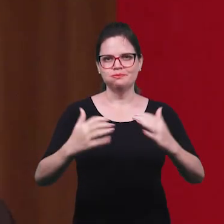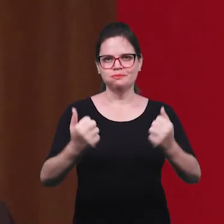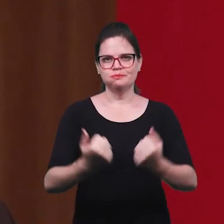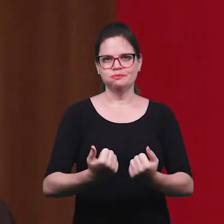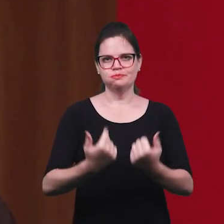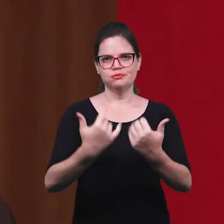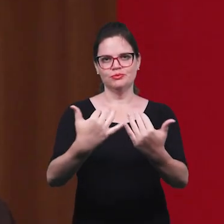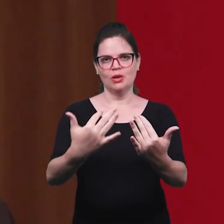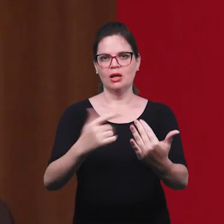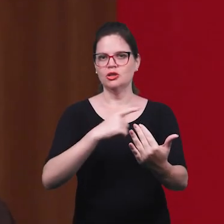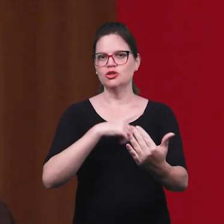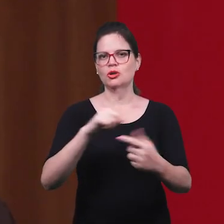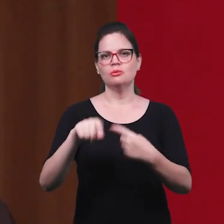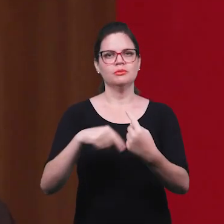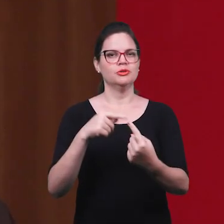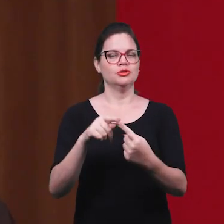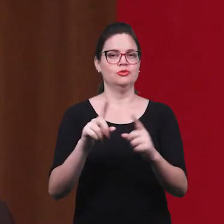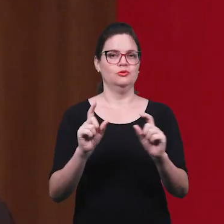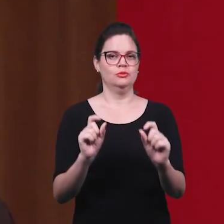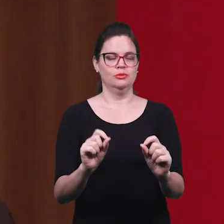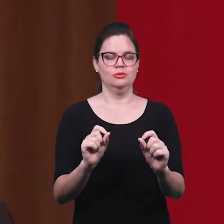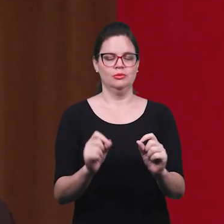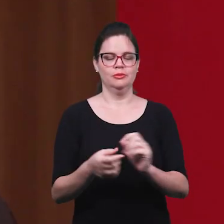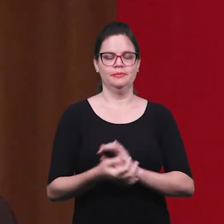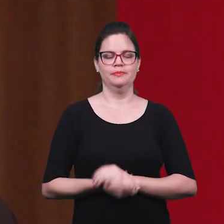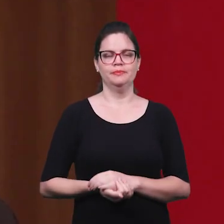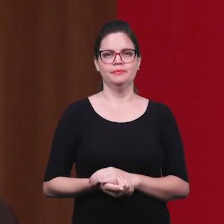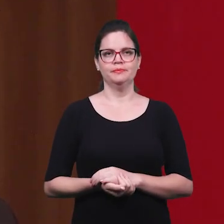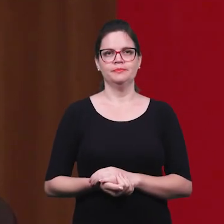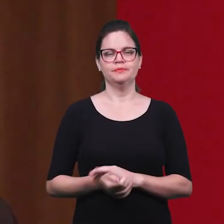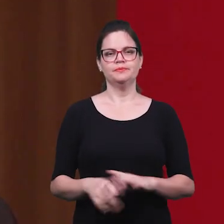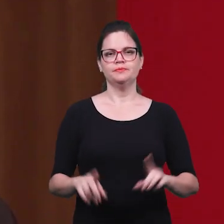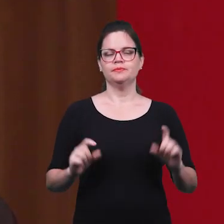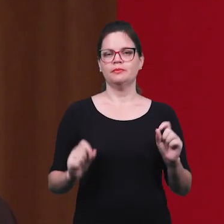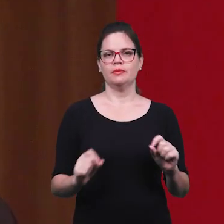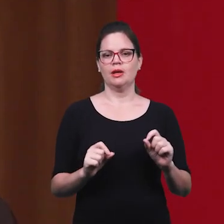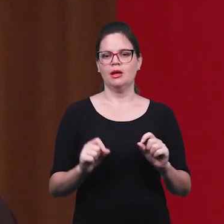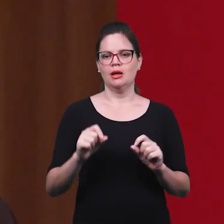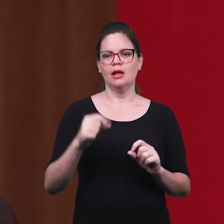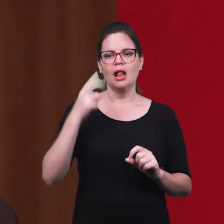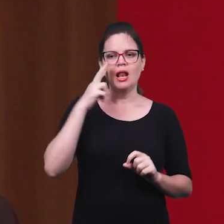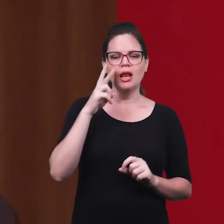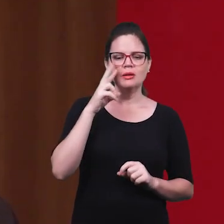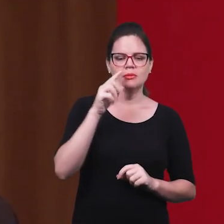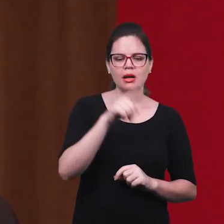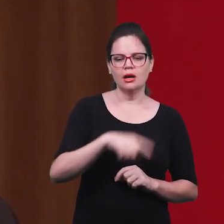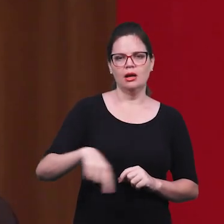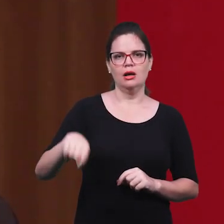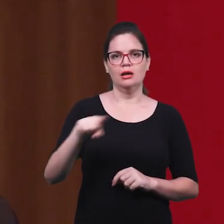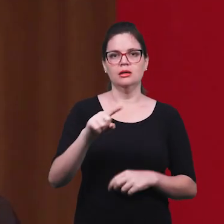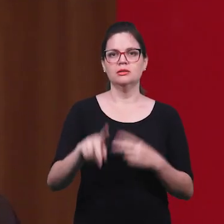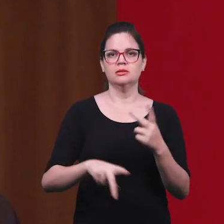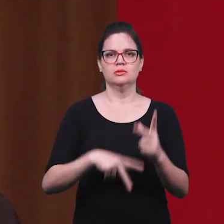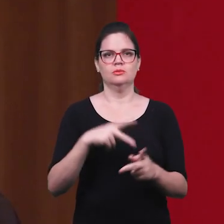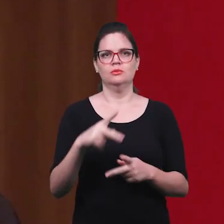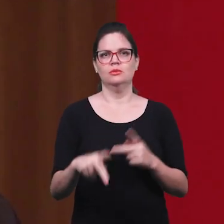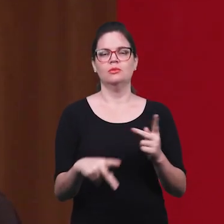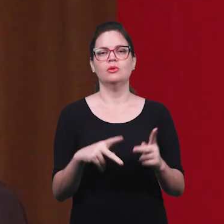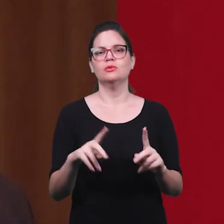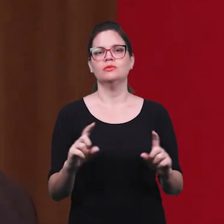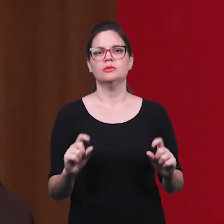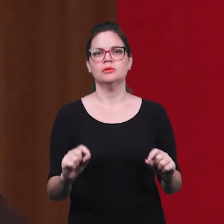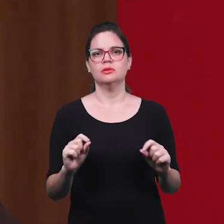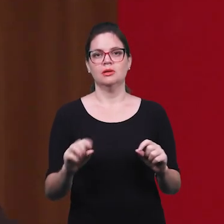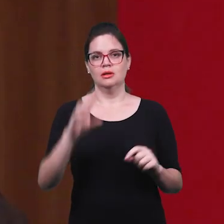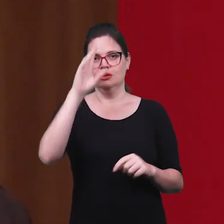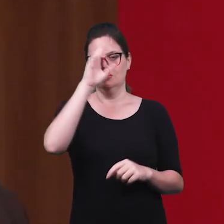objetivo muito importante, que era trazer a memória para o povo Muito bom. daquilo